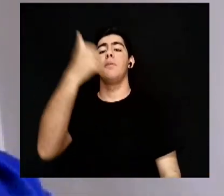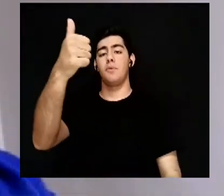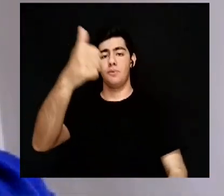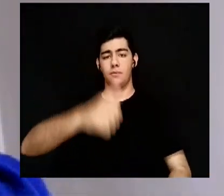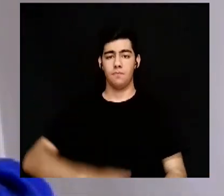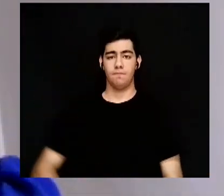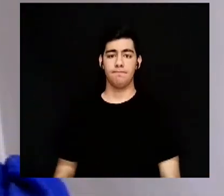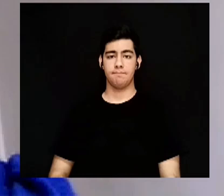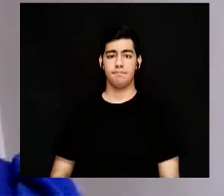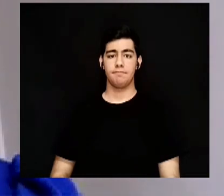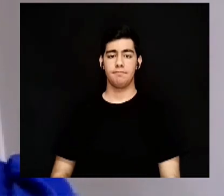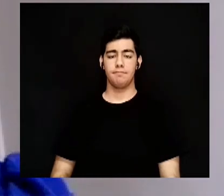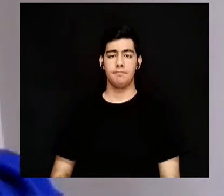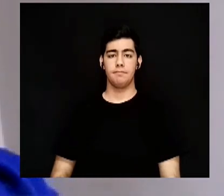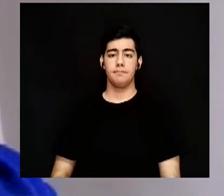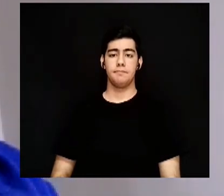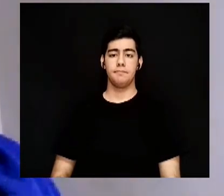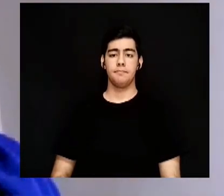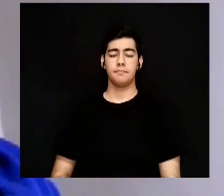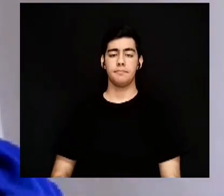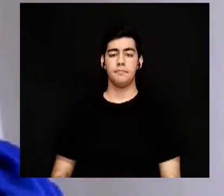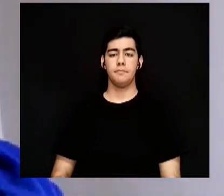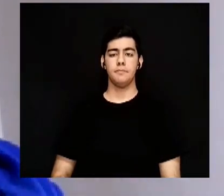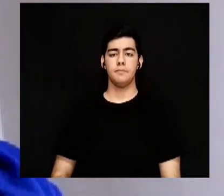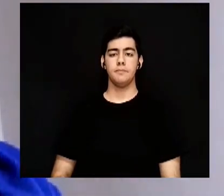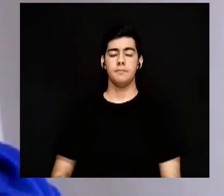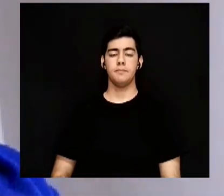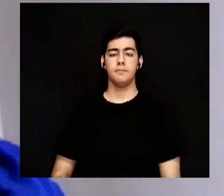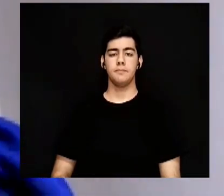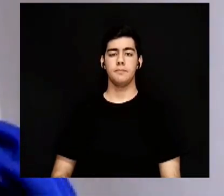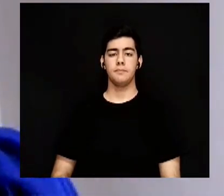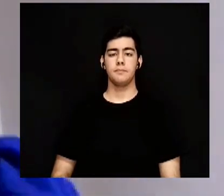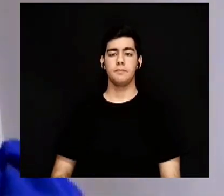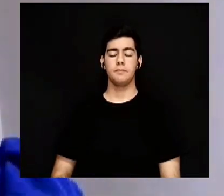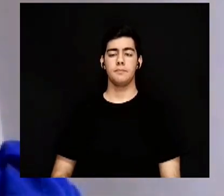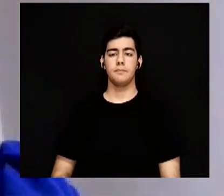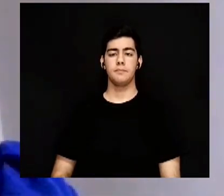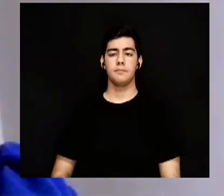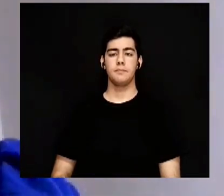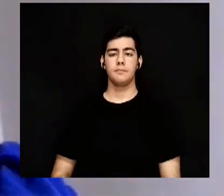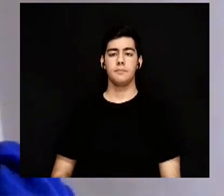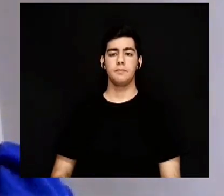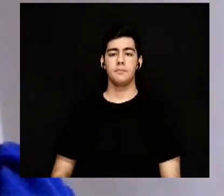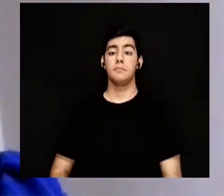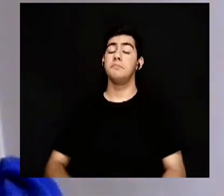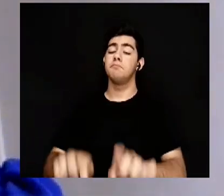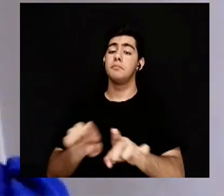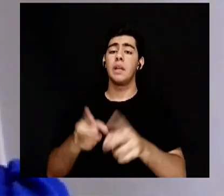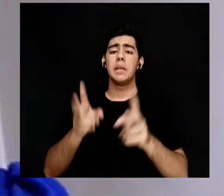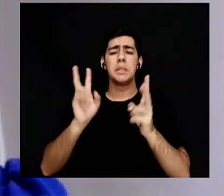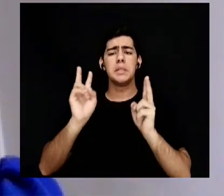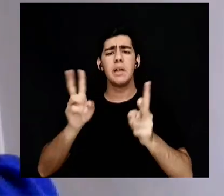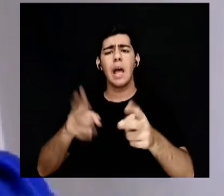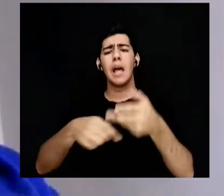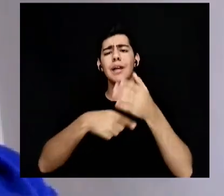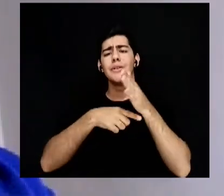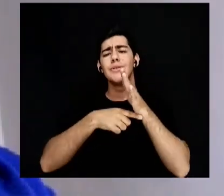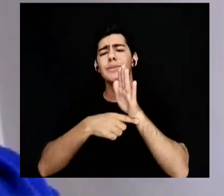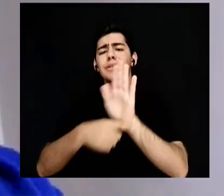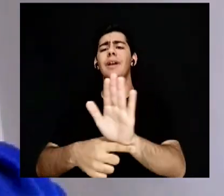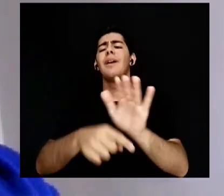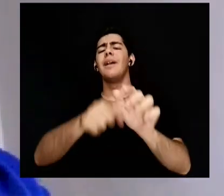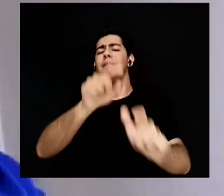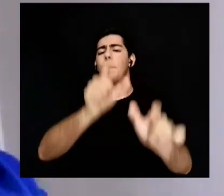Menos desagradável você vai desagradar. E acolher, né? As pessoas que convivem com pessoas que estão sofrendo